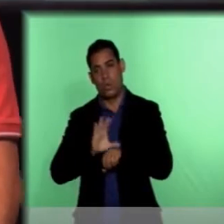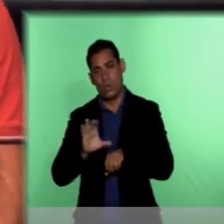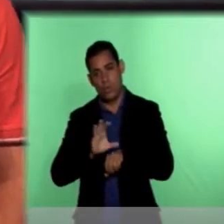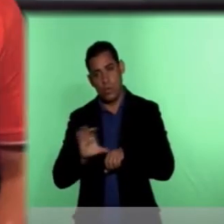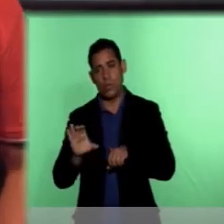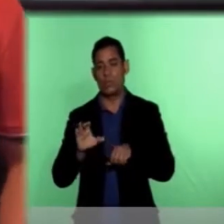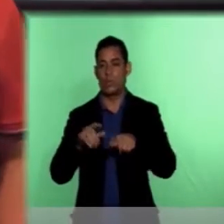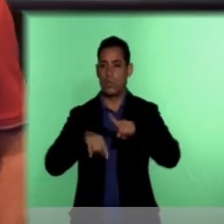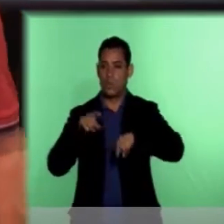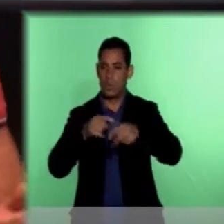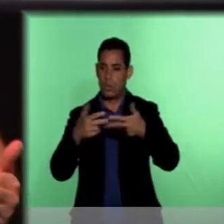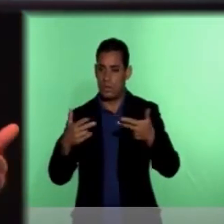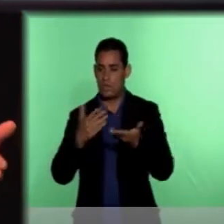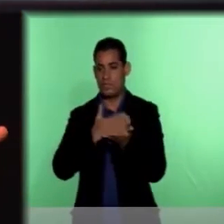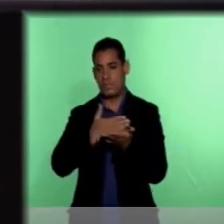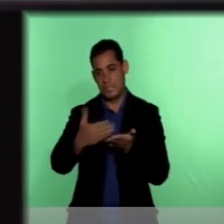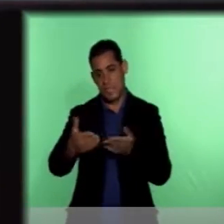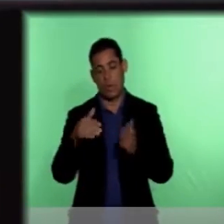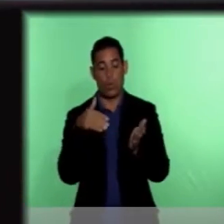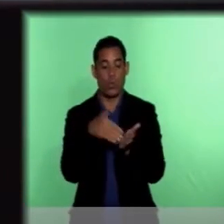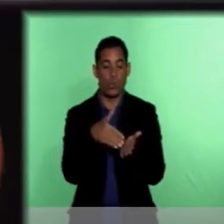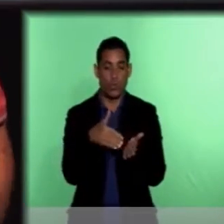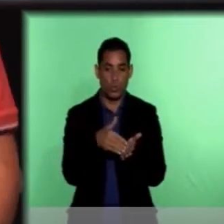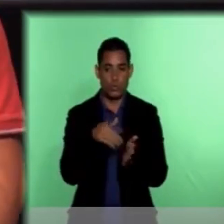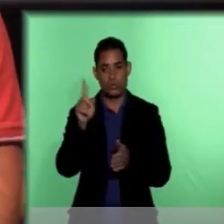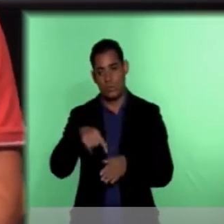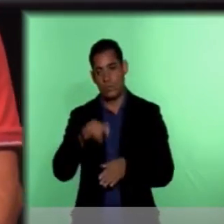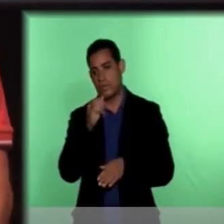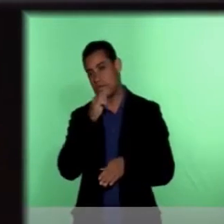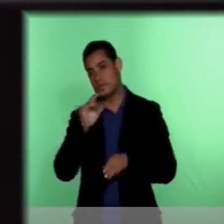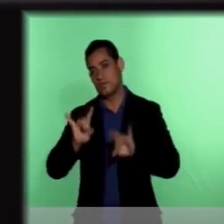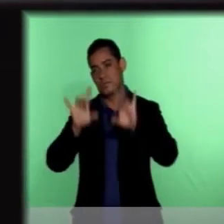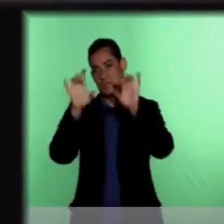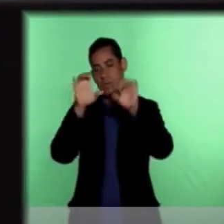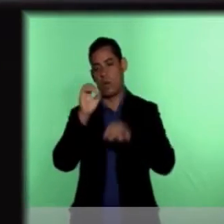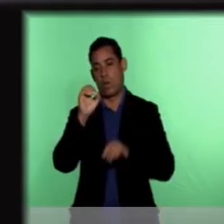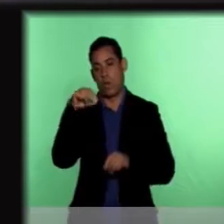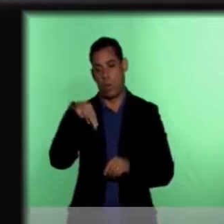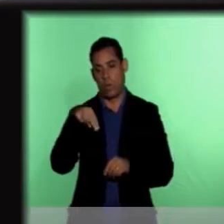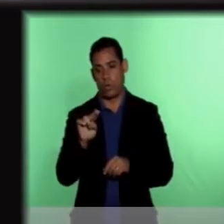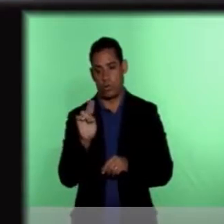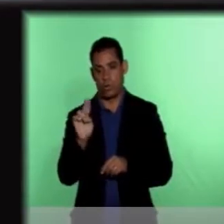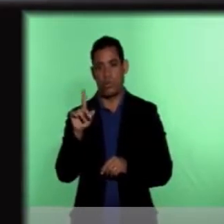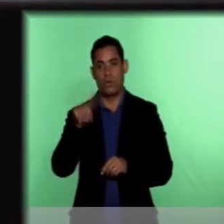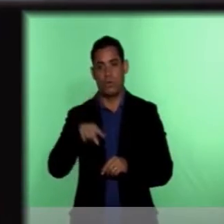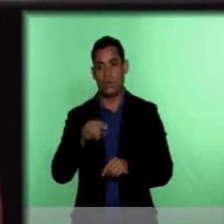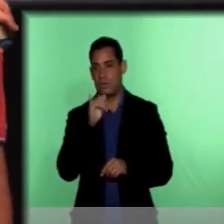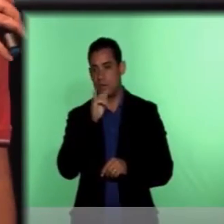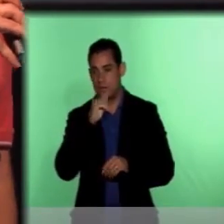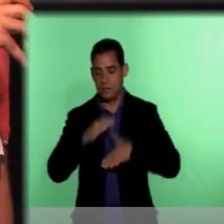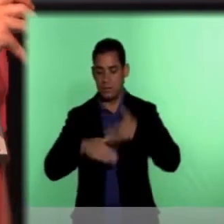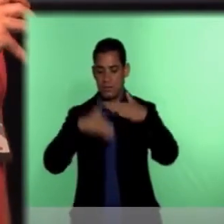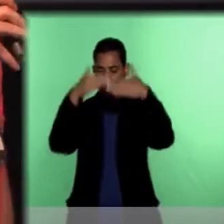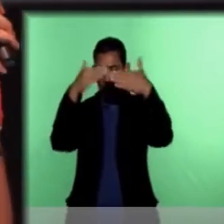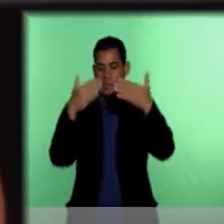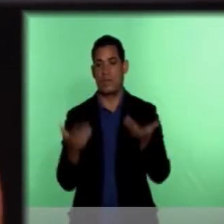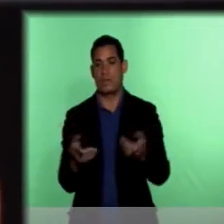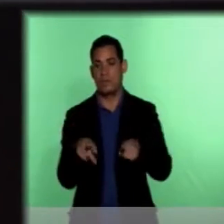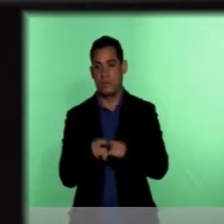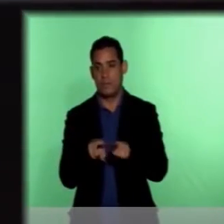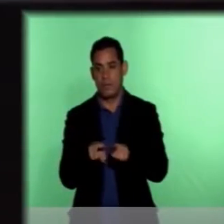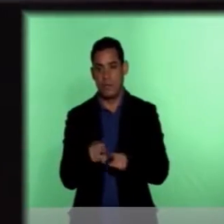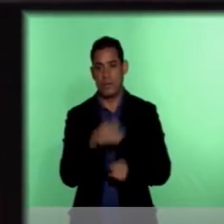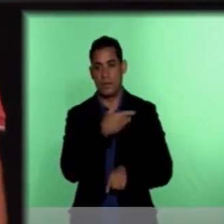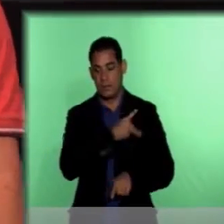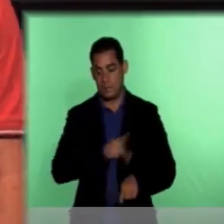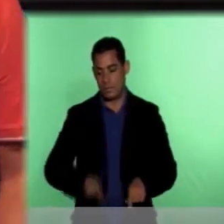aluno-qualidade inicial. E aí, por último, vai ter a Cúpula Especial das Nações Unidas sobre Desenvolvimento Sustentável. A presidenta Dilma Rousseff deve